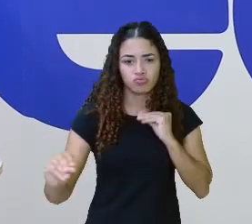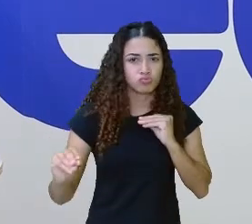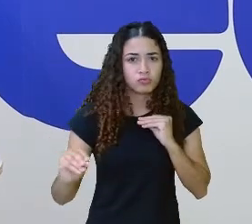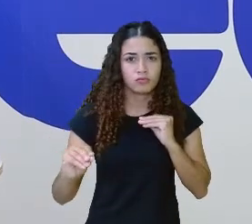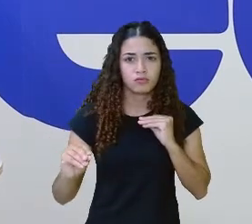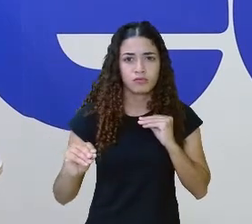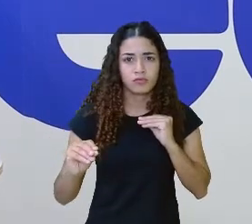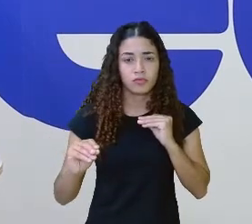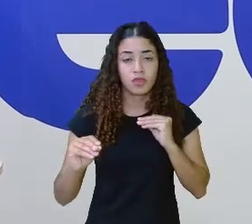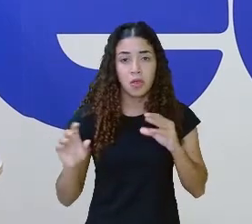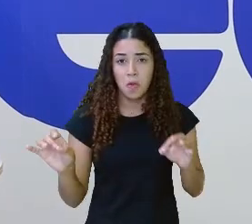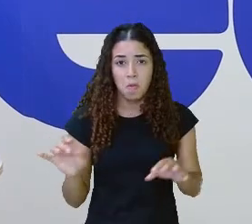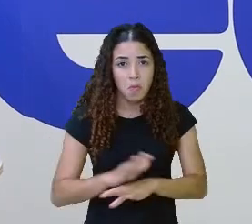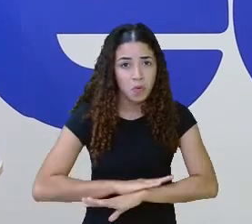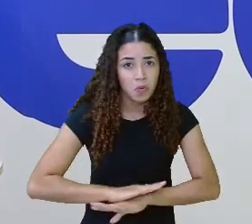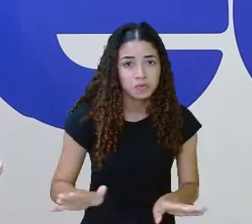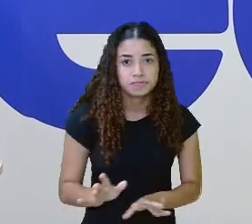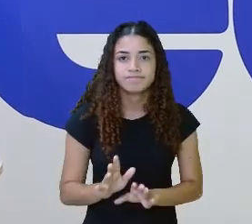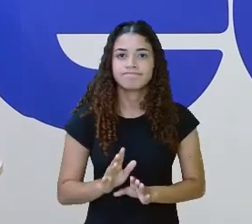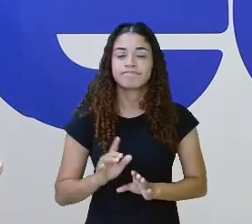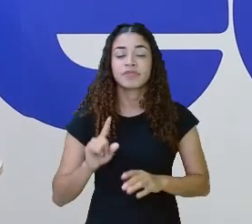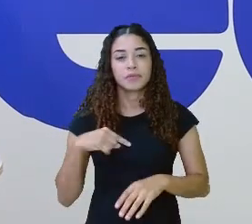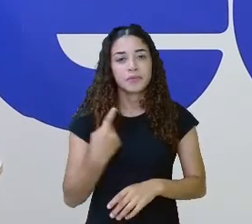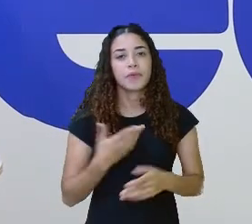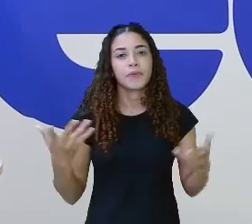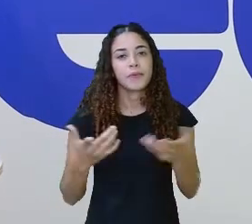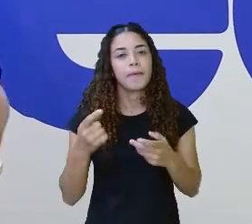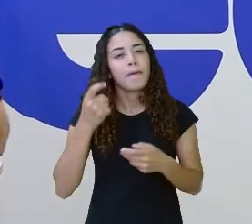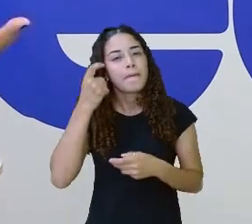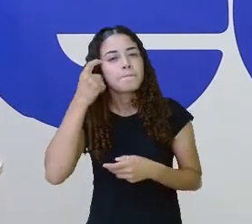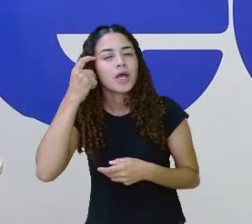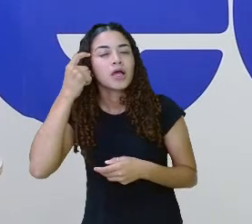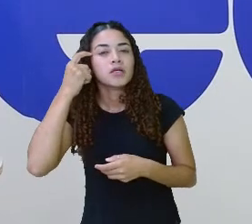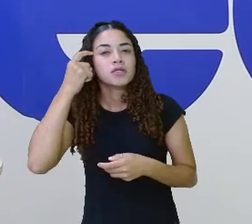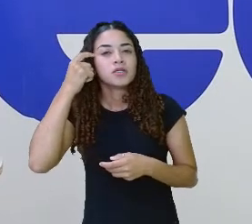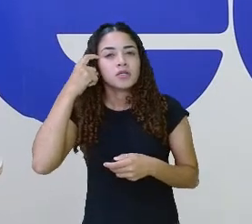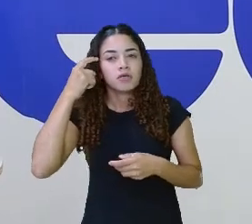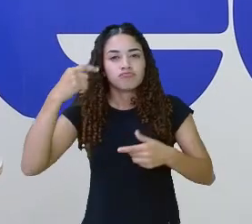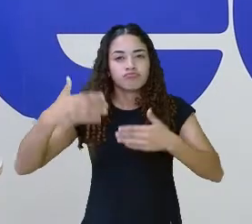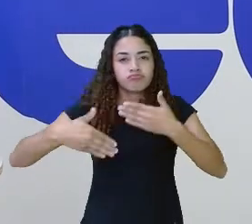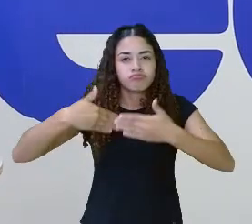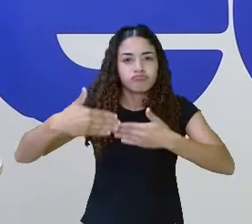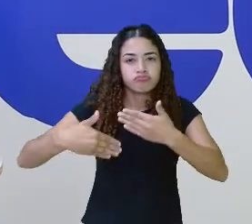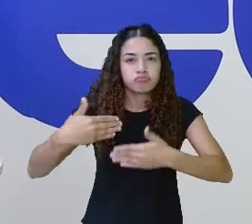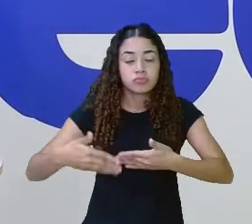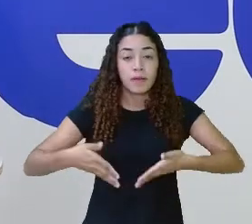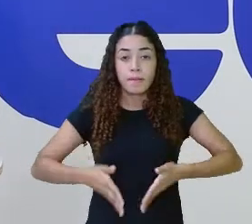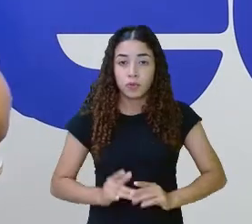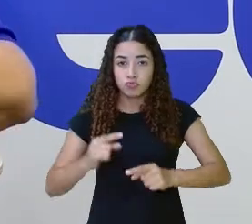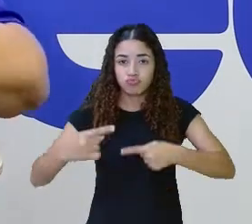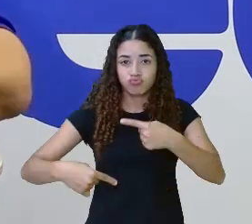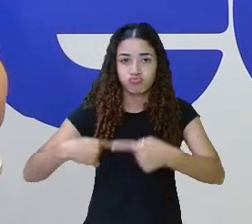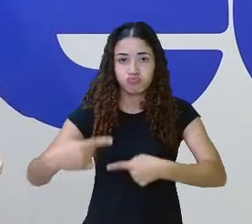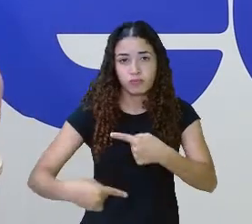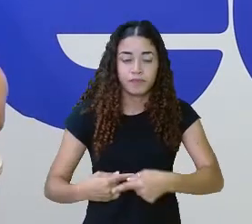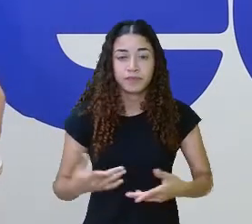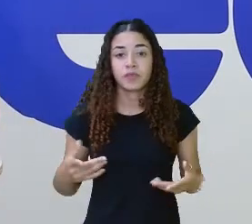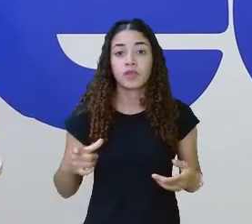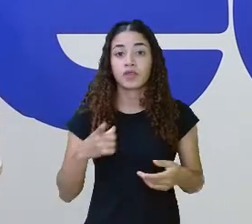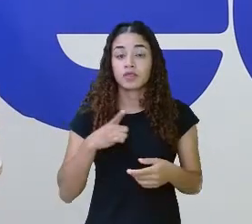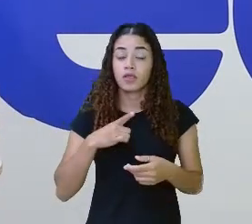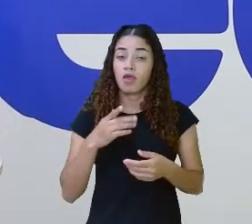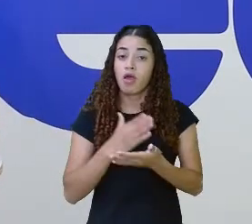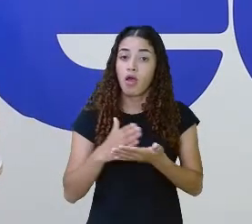para pensar nessa questão aí da reprodução. Então, aquelas tinham condições, aquelas que se camuflavam, tinham